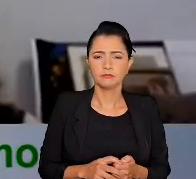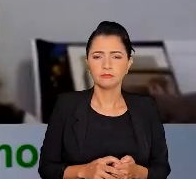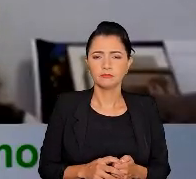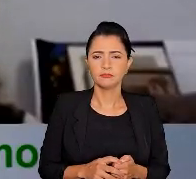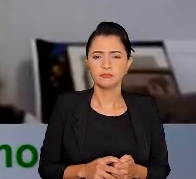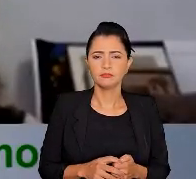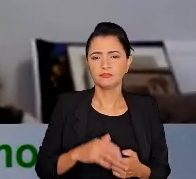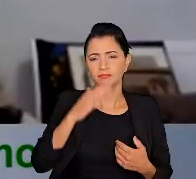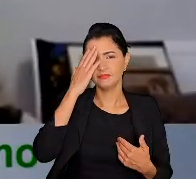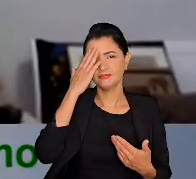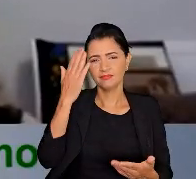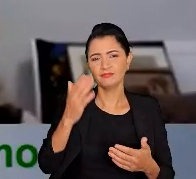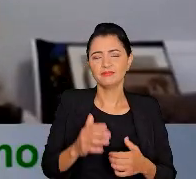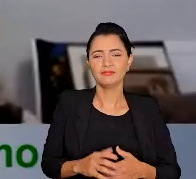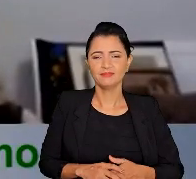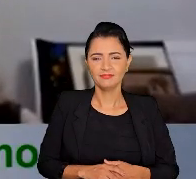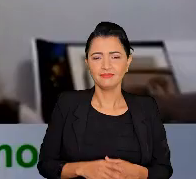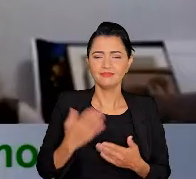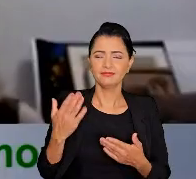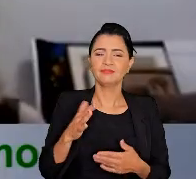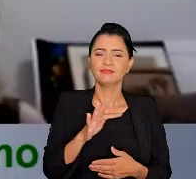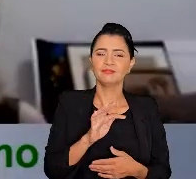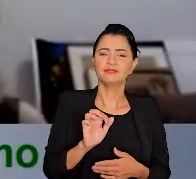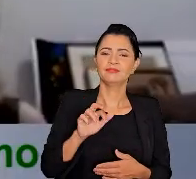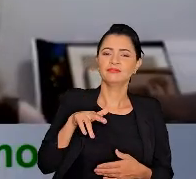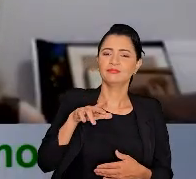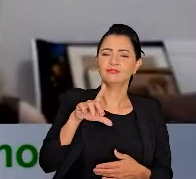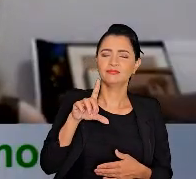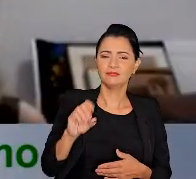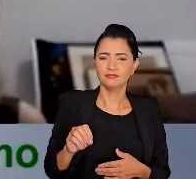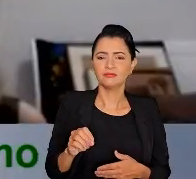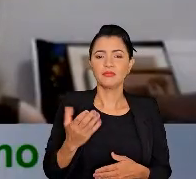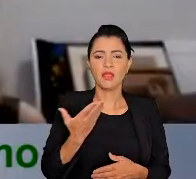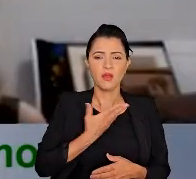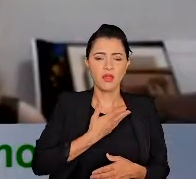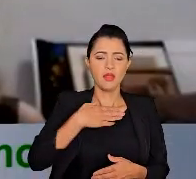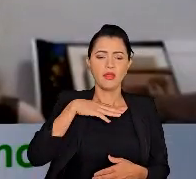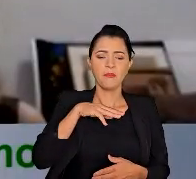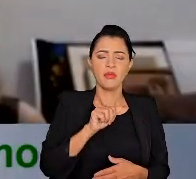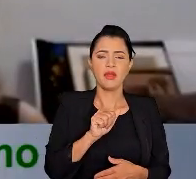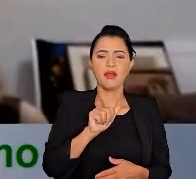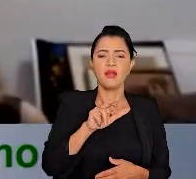Muito obrigada, doutor Fernando. A nossa colega Márcia Hoffmann